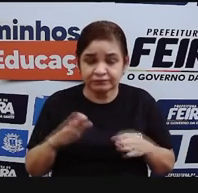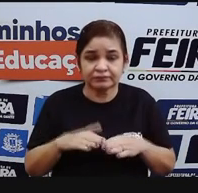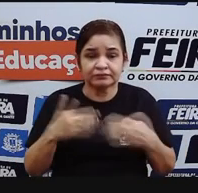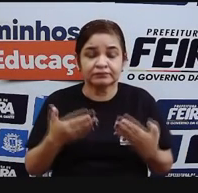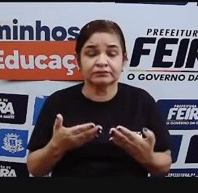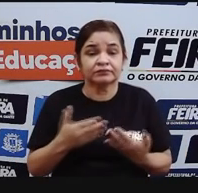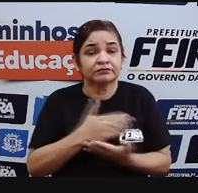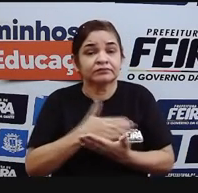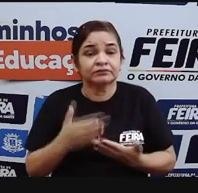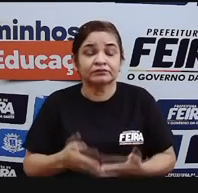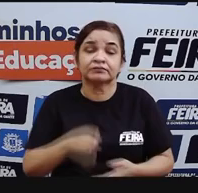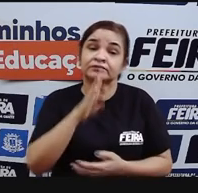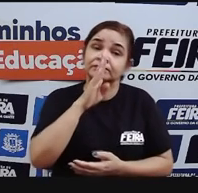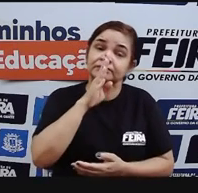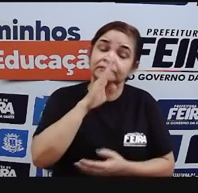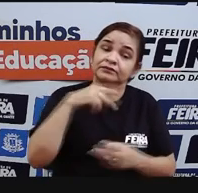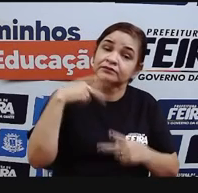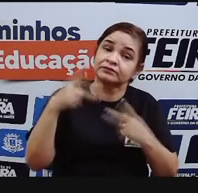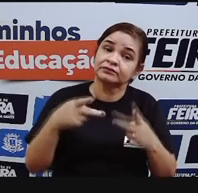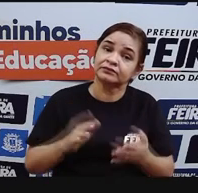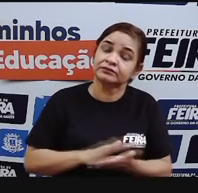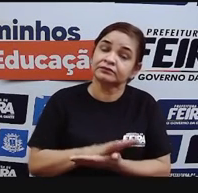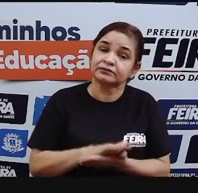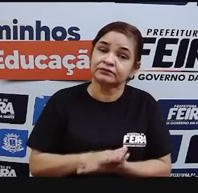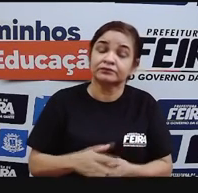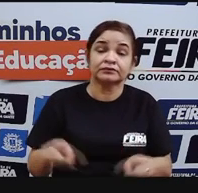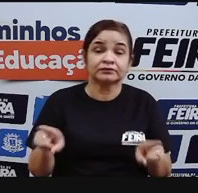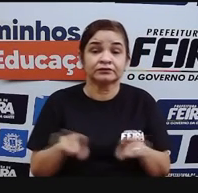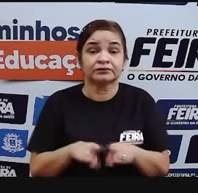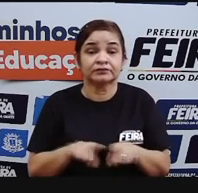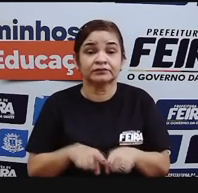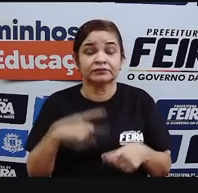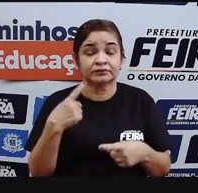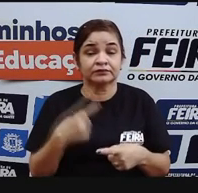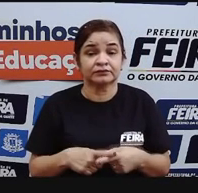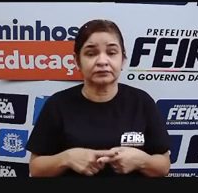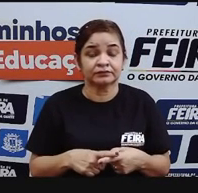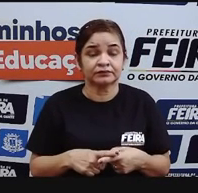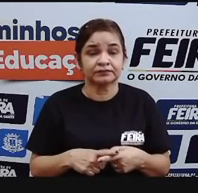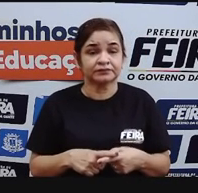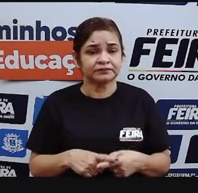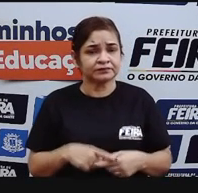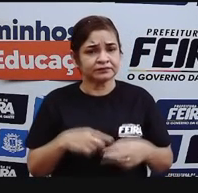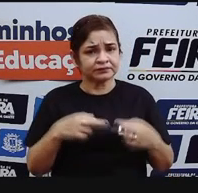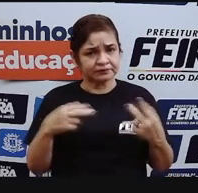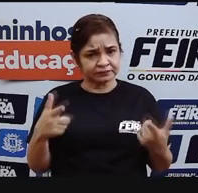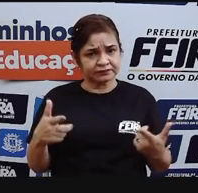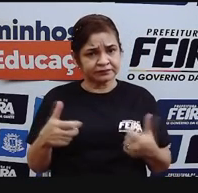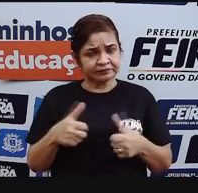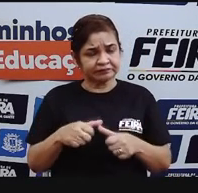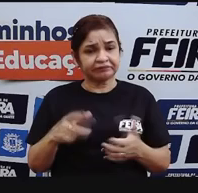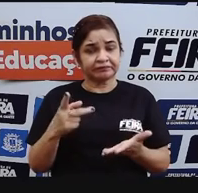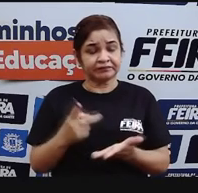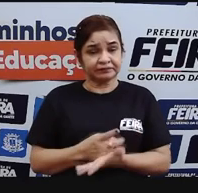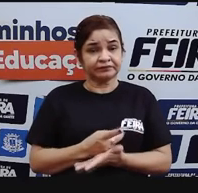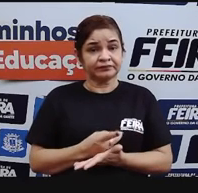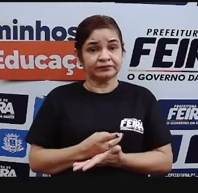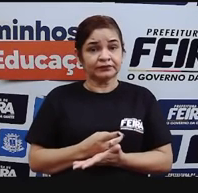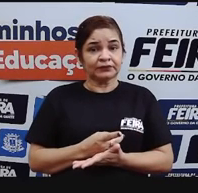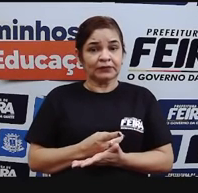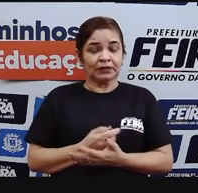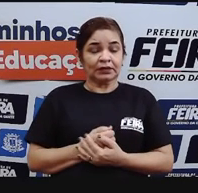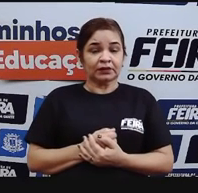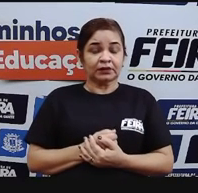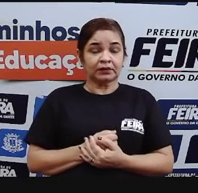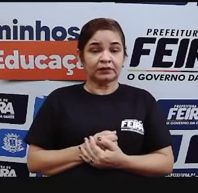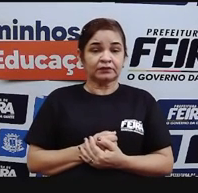não denunciando. Também porque algumas dessas violências são praticadas com